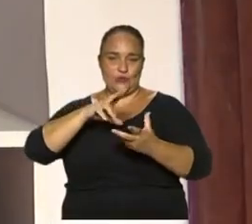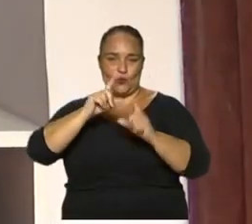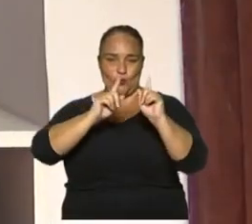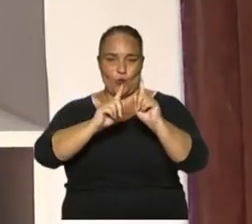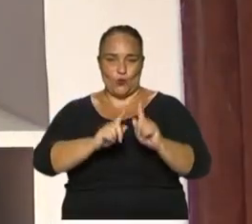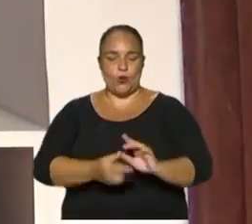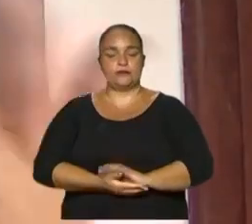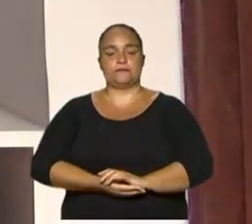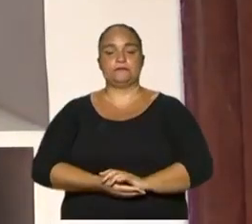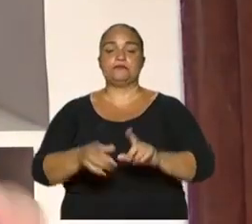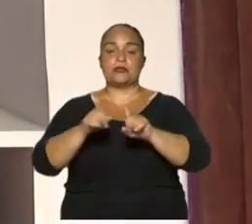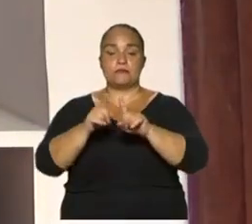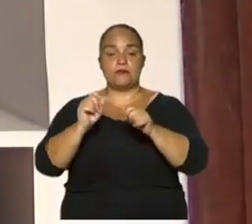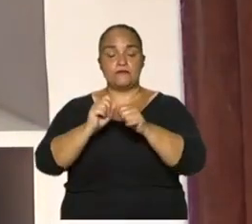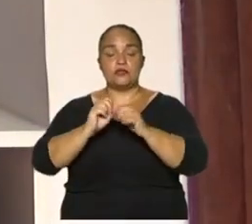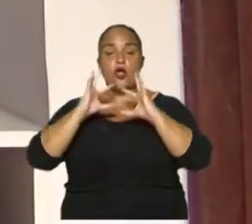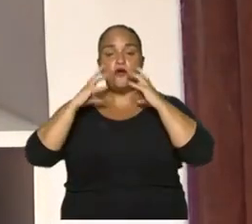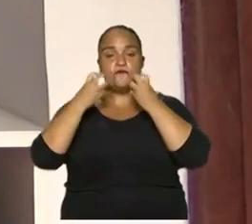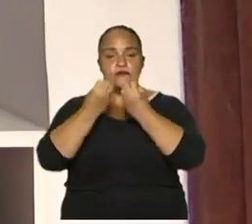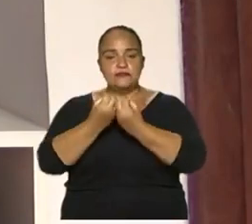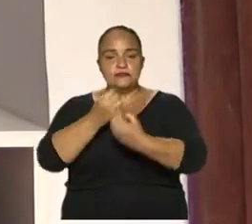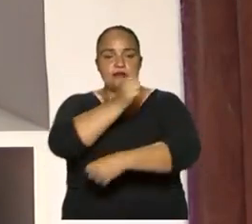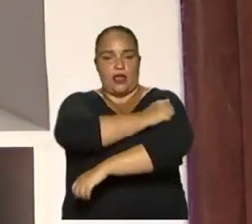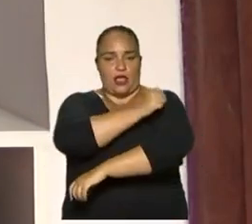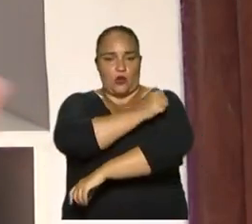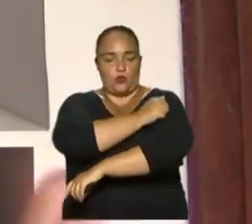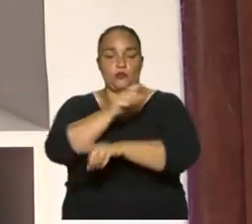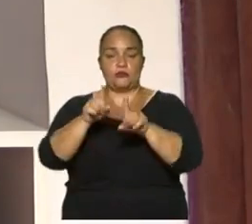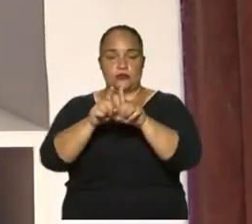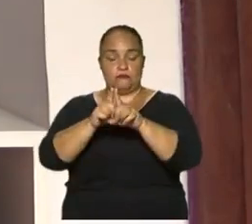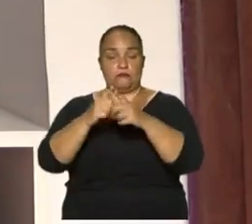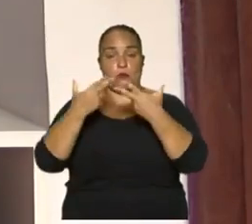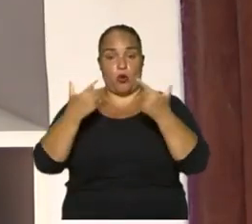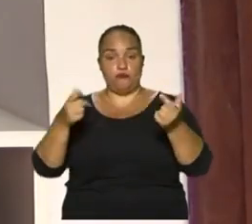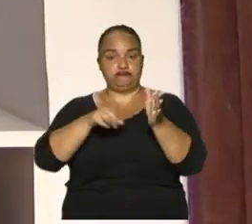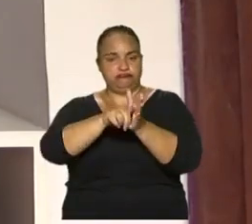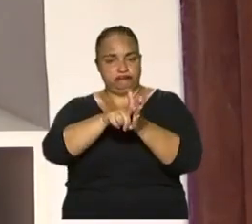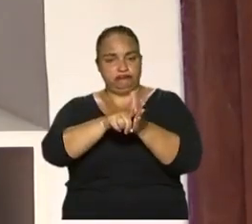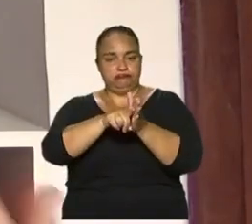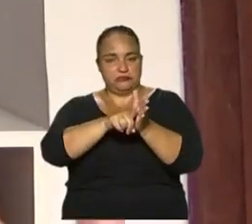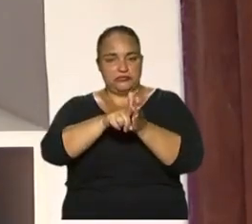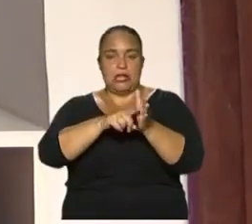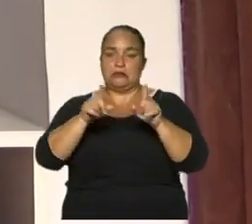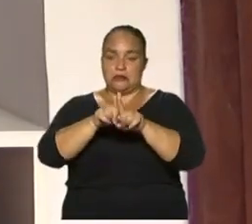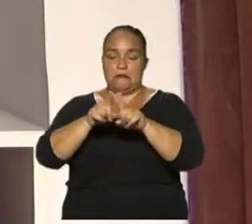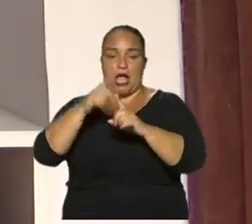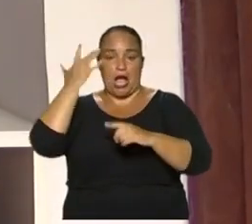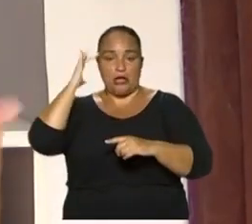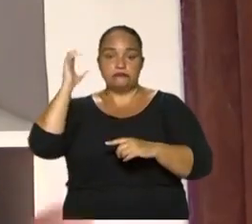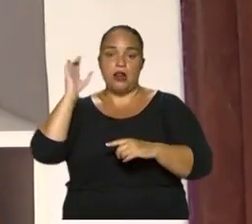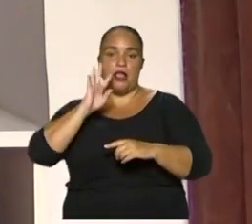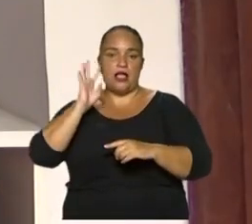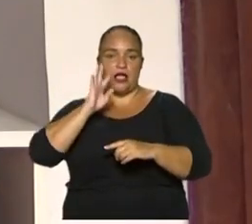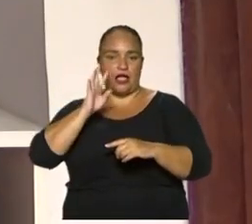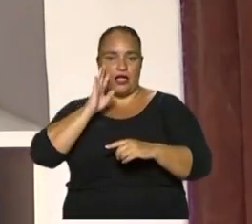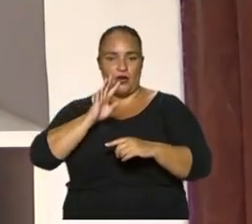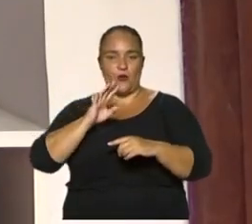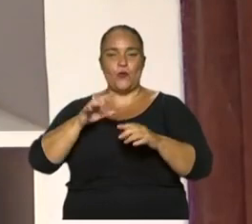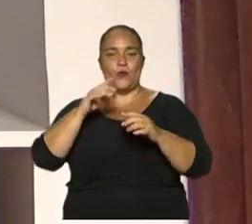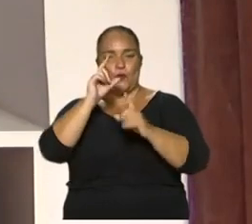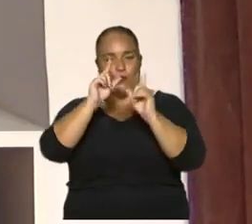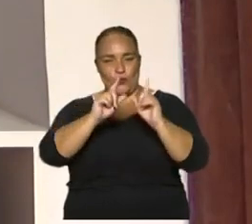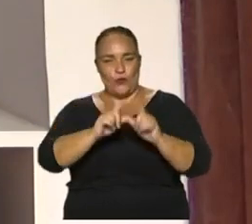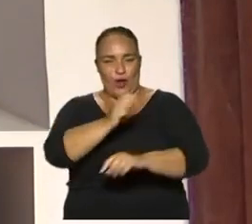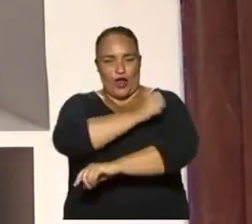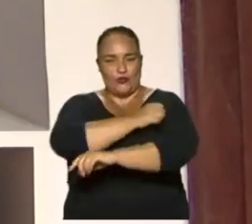questão também de fazer oficinas com os alunos também é uma coisa que está sendo muito pesquisada e que eu também acho muito legal, que os alunos se expressem em